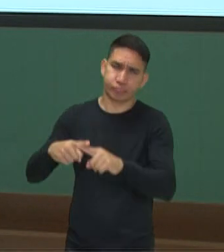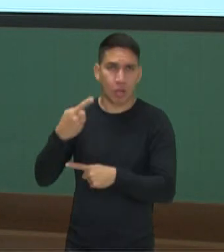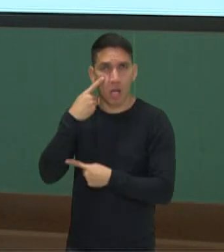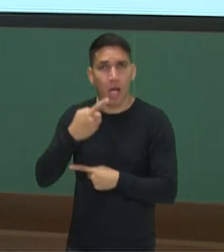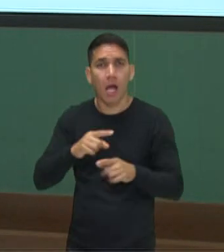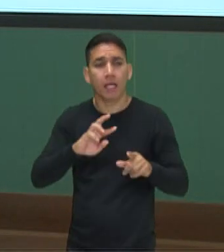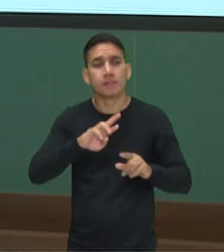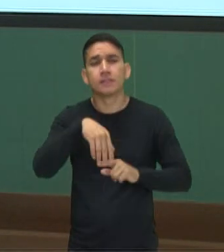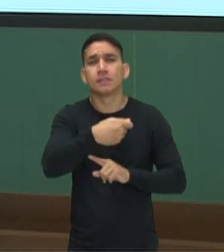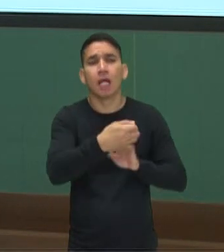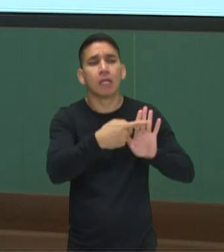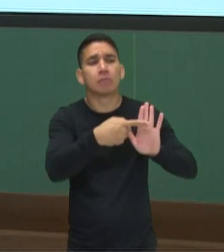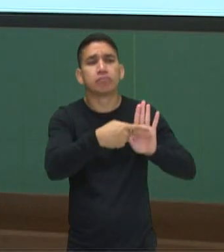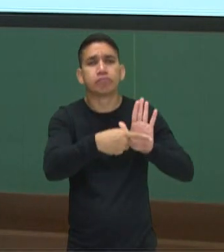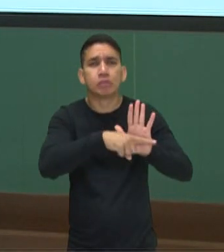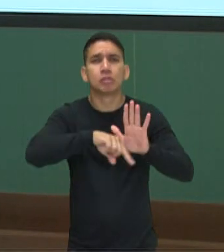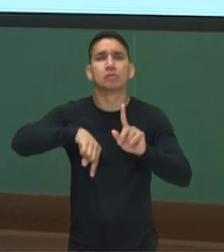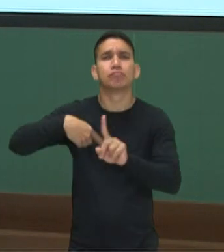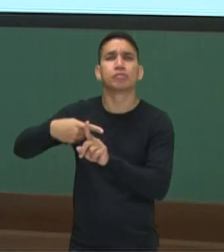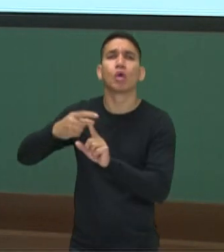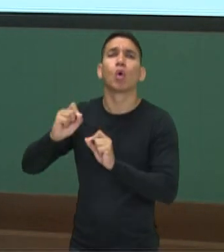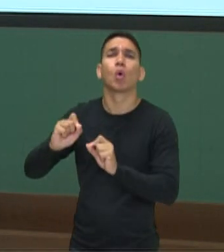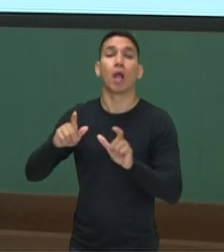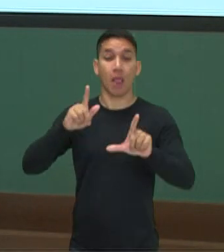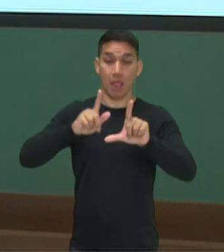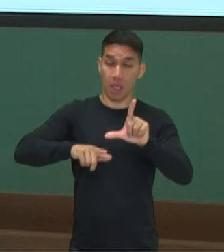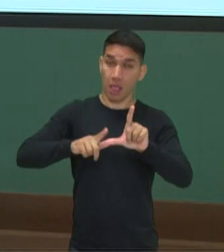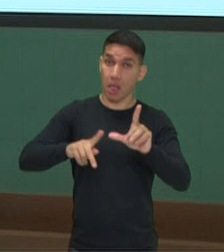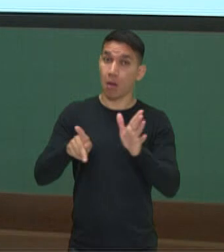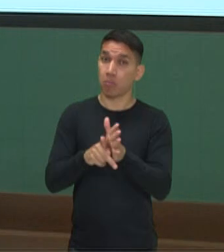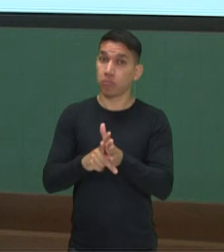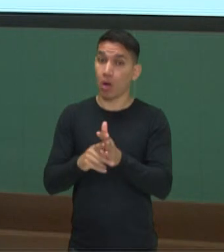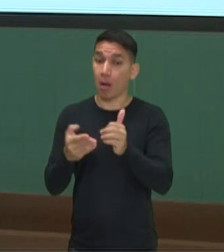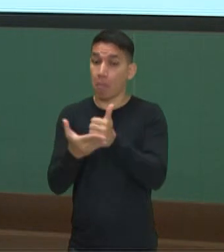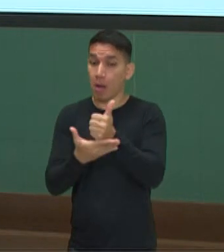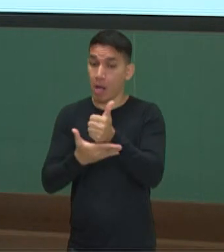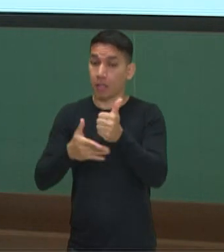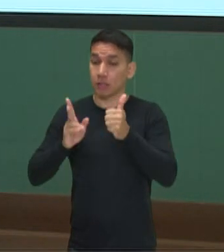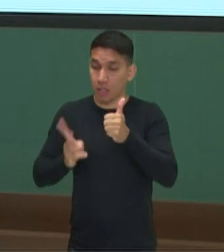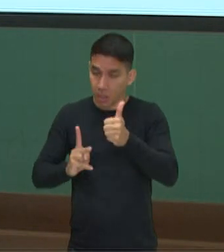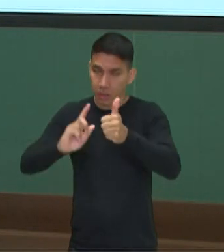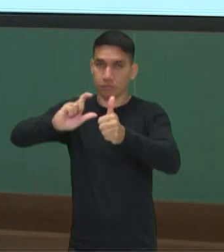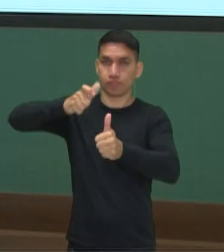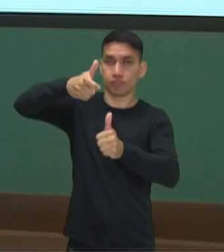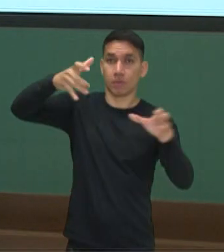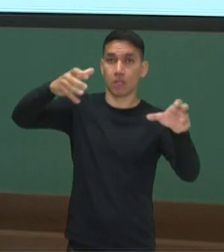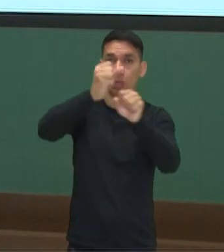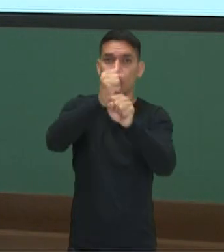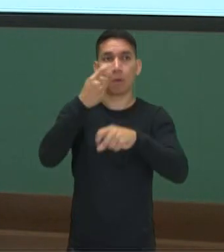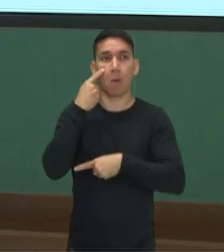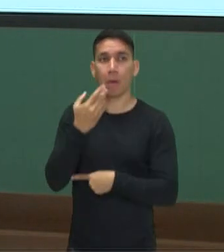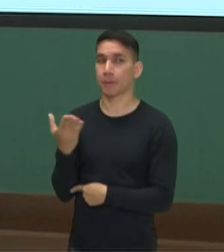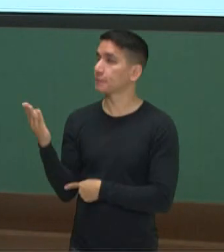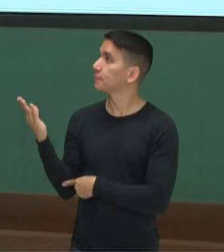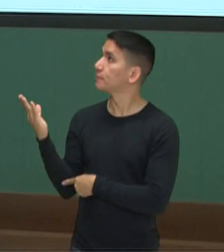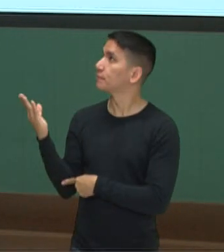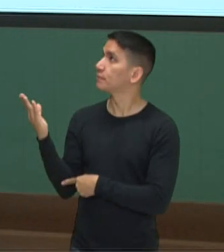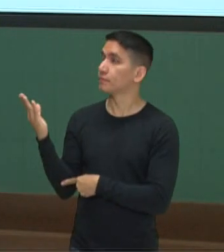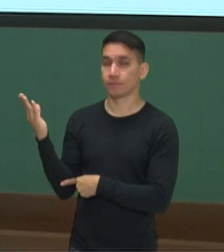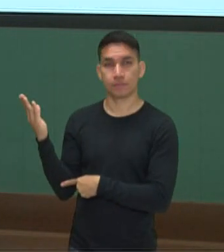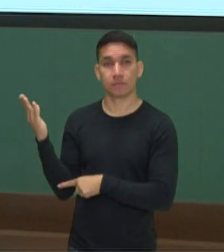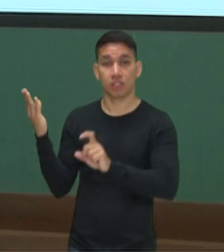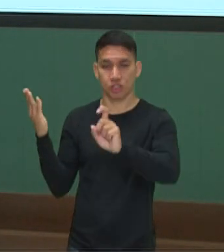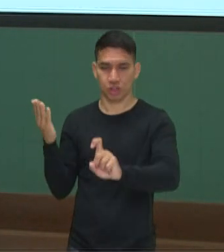108. Letra vezes letra, propriedade da potência. Repete a base, soma os expoentes. Repetindo o